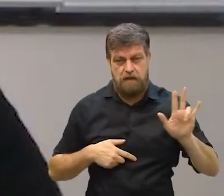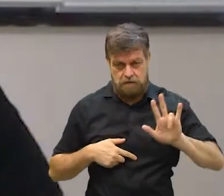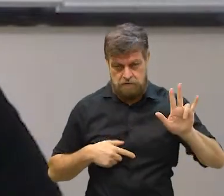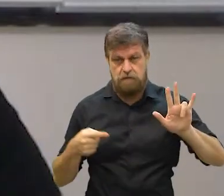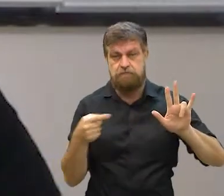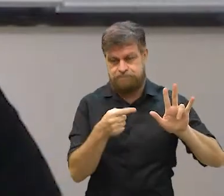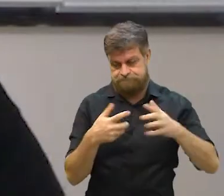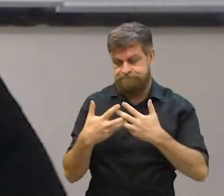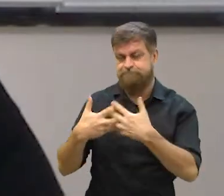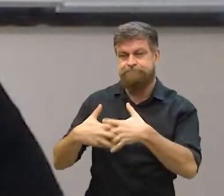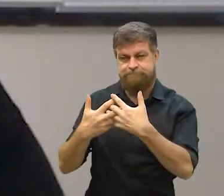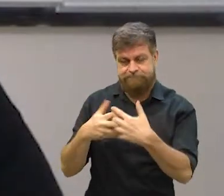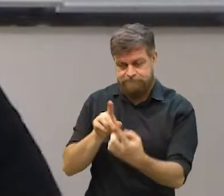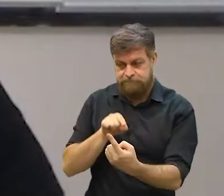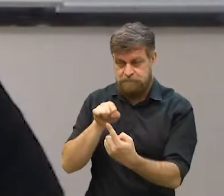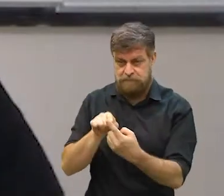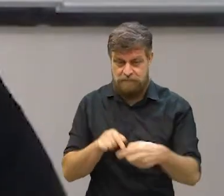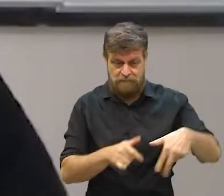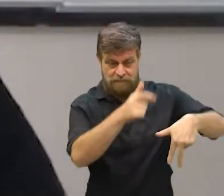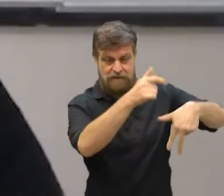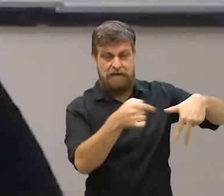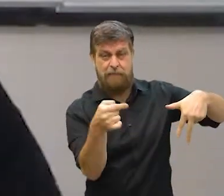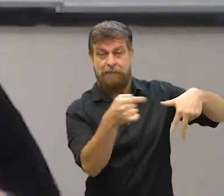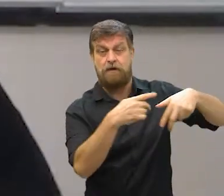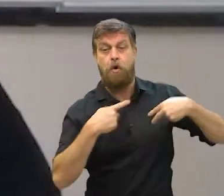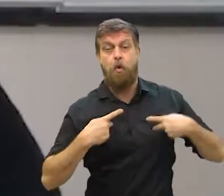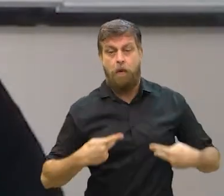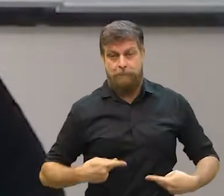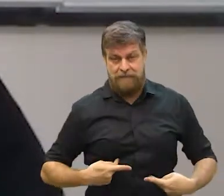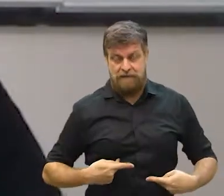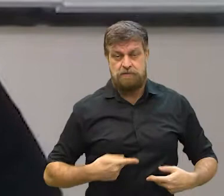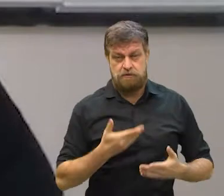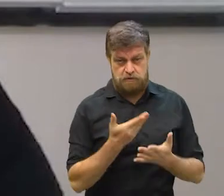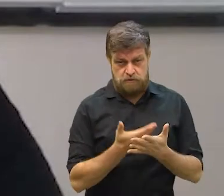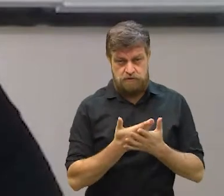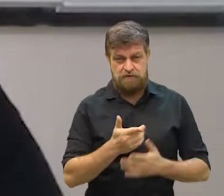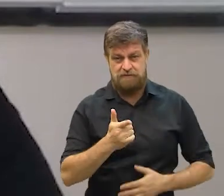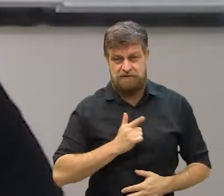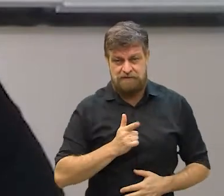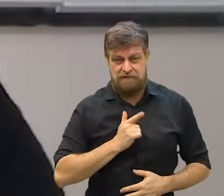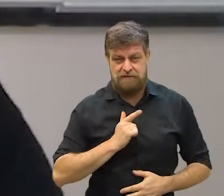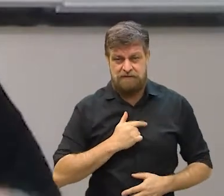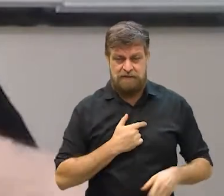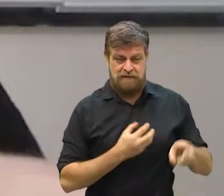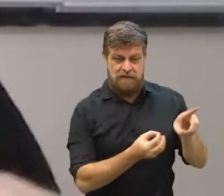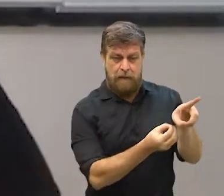mostrou a eficácia. Em humanos, nós temos estudos em câncer